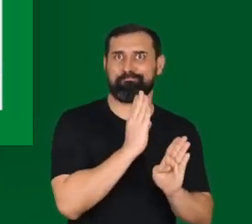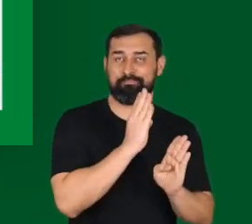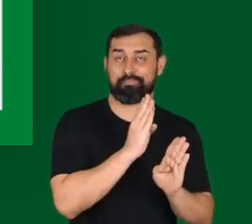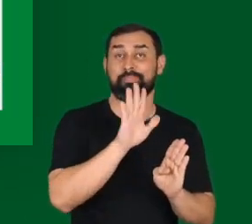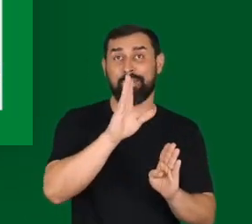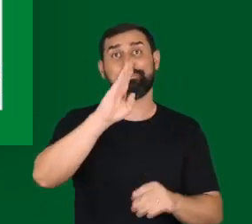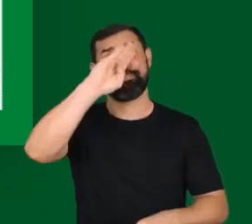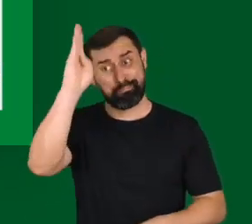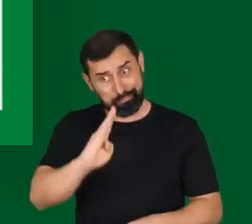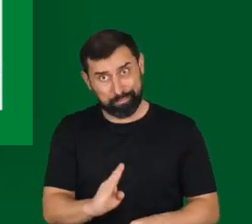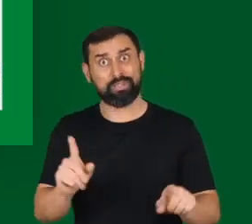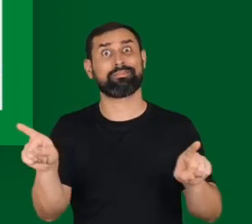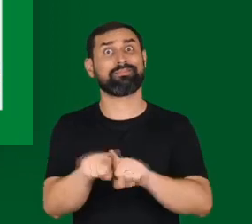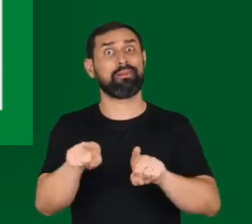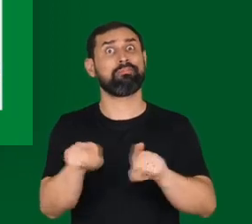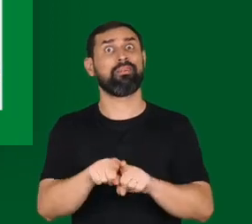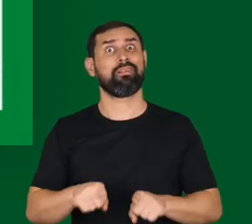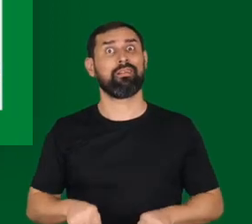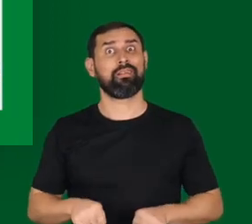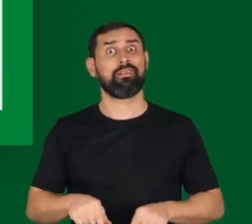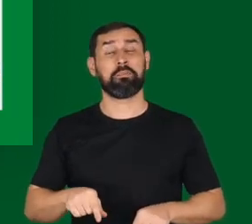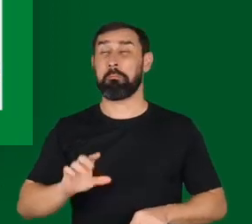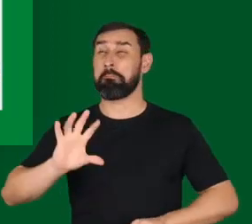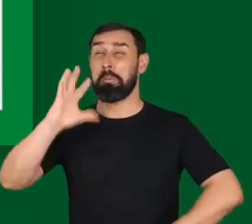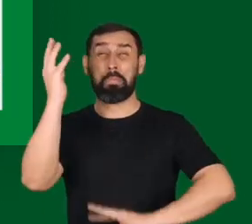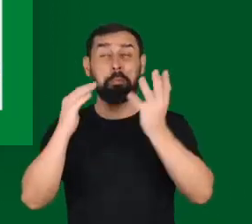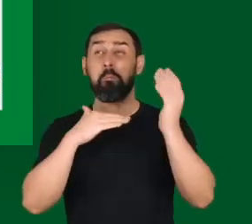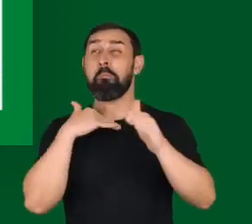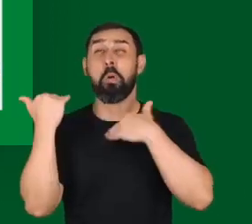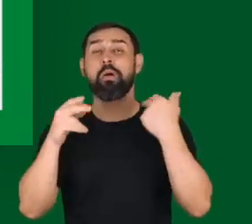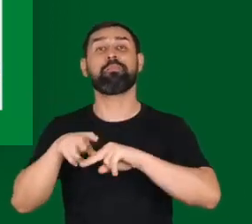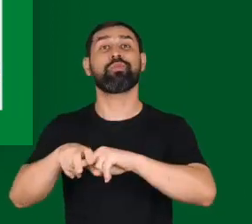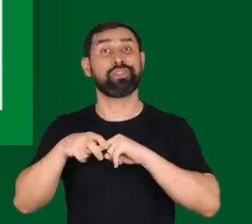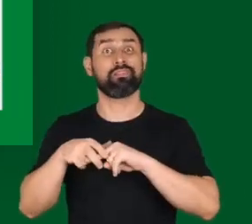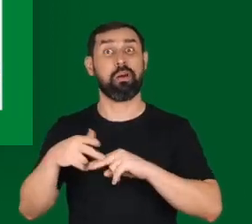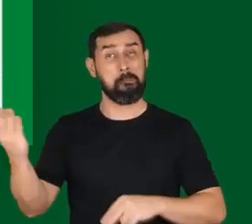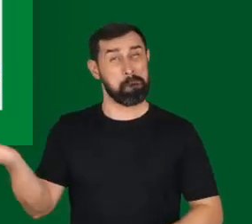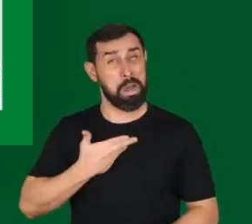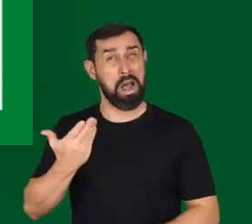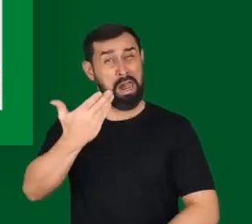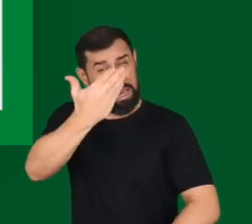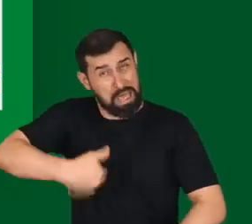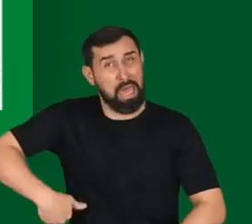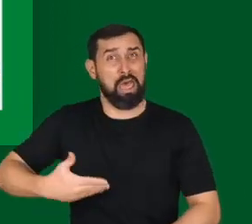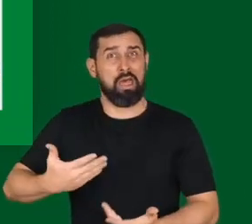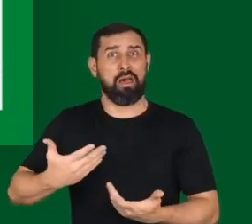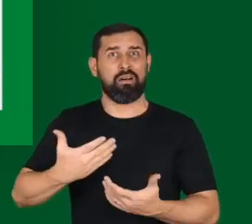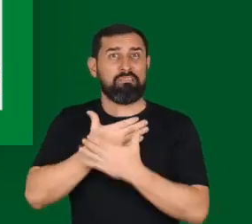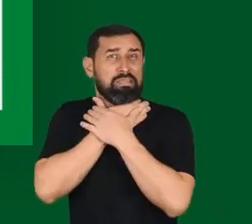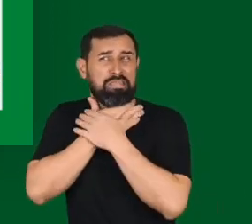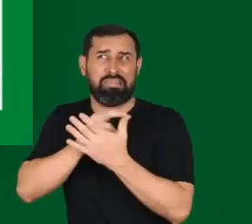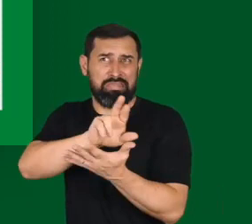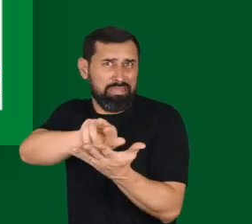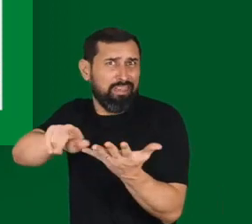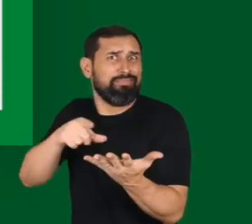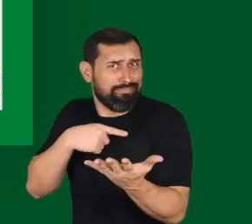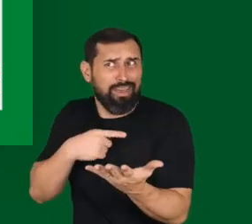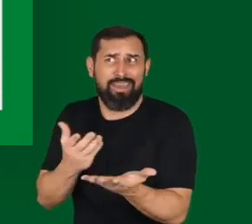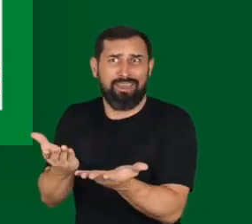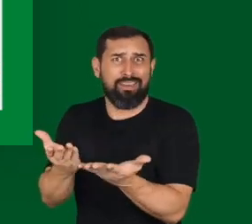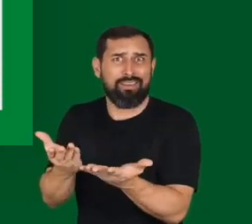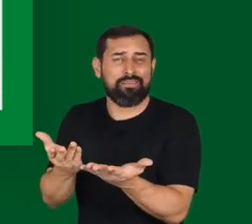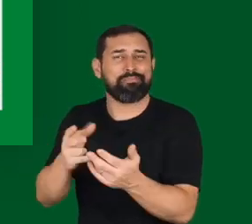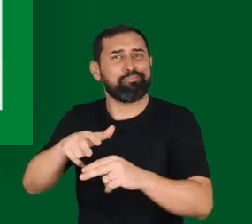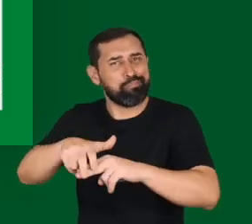não está muito distante disso. Também é um problema muito grande de saúde pública. E eu trago essa estatística aqui do DataSUS, onde a